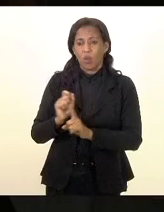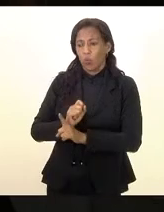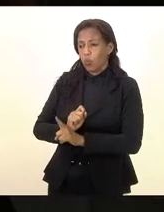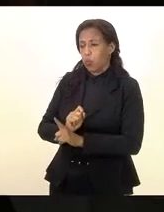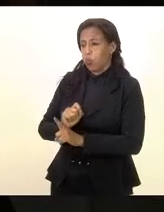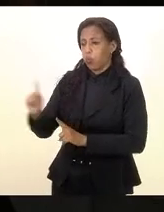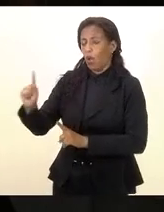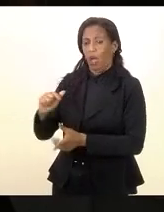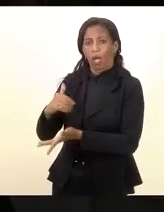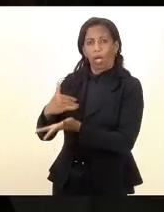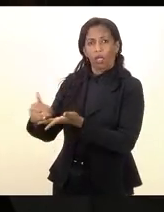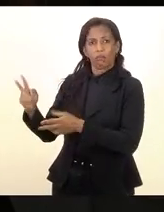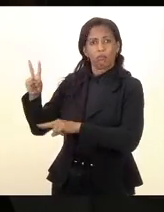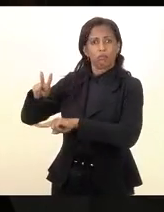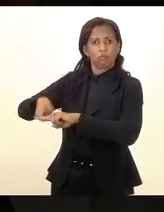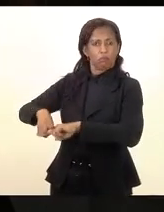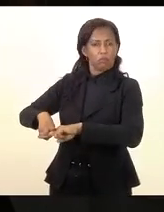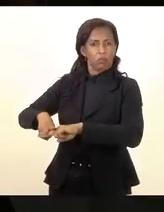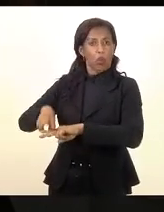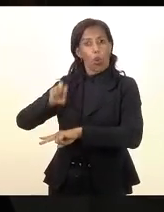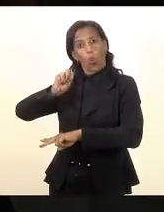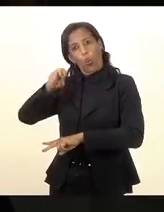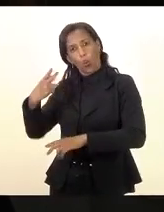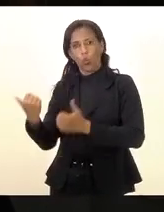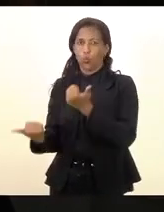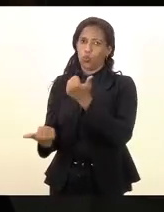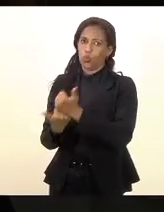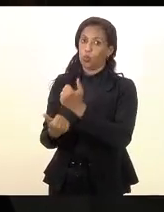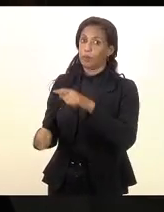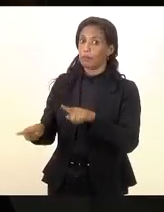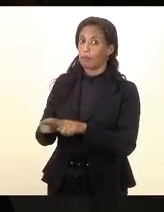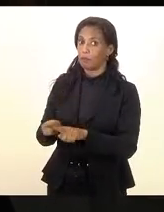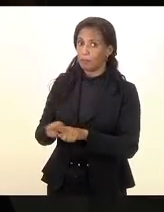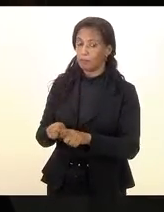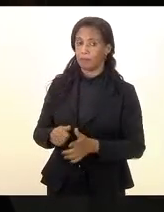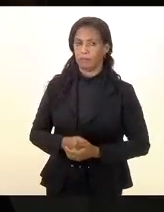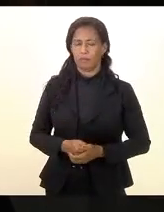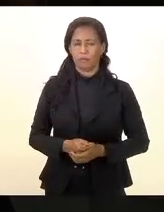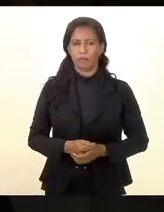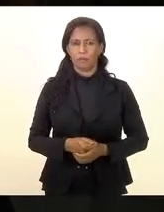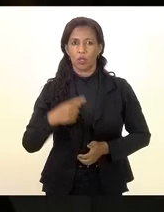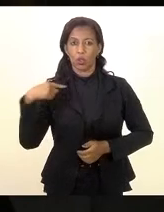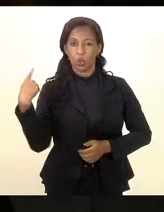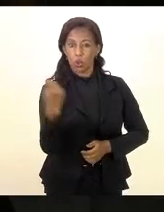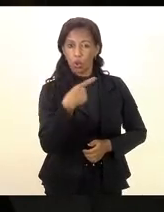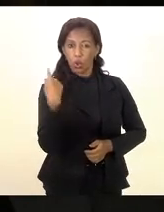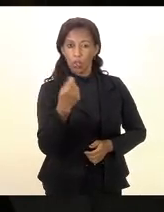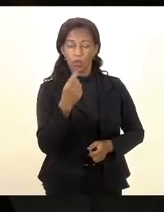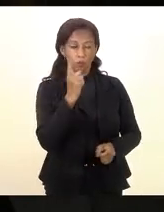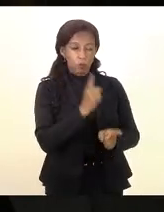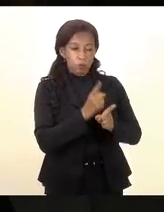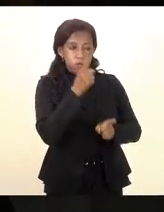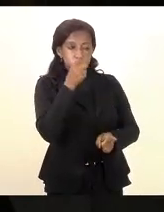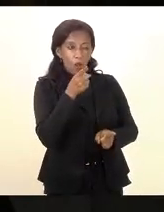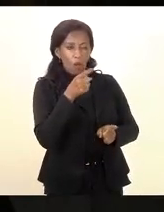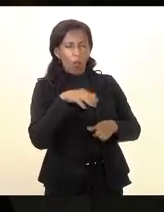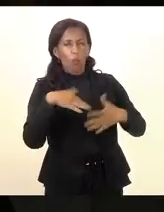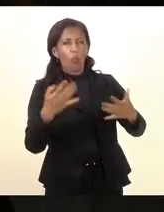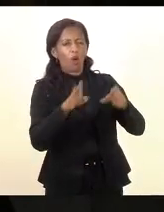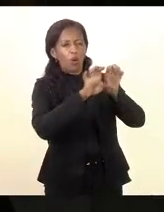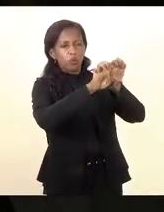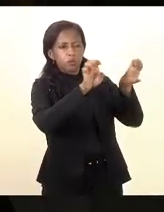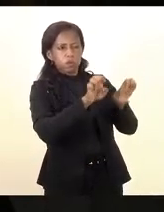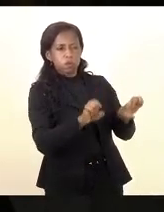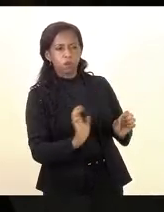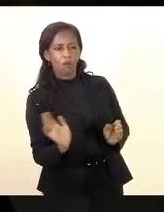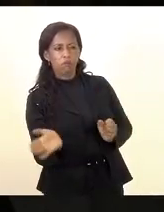prender o secretário ou o subsecretário também nós temos que descobrir quais são as estruturas que estão por